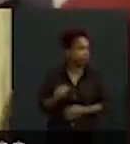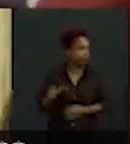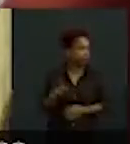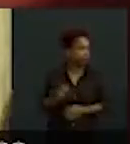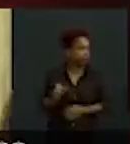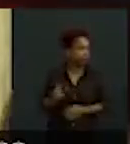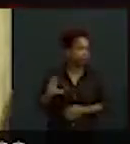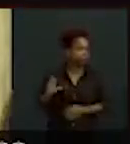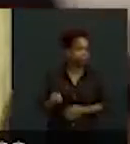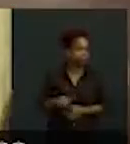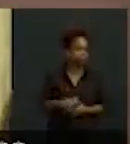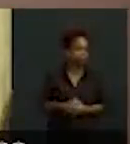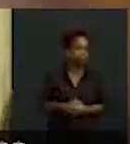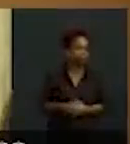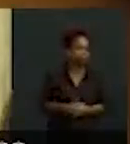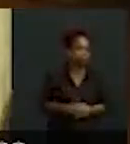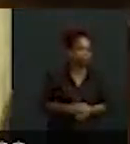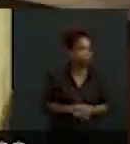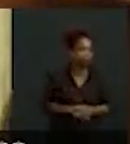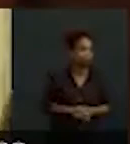de Souza.